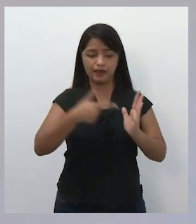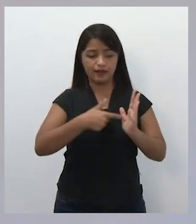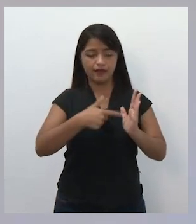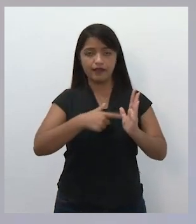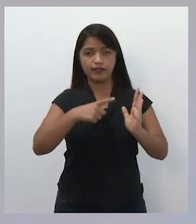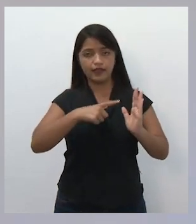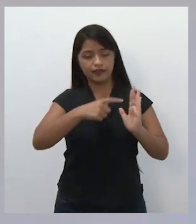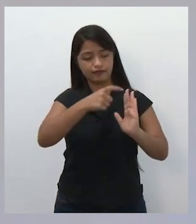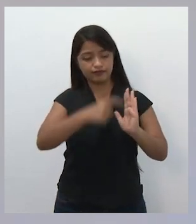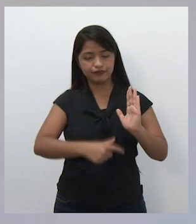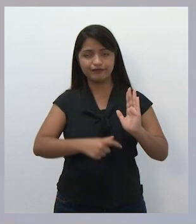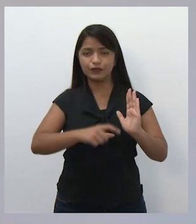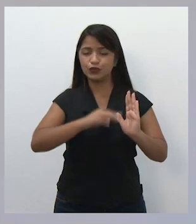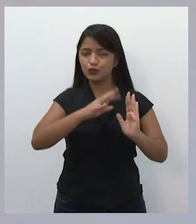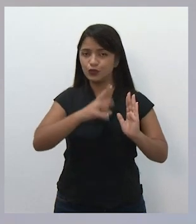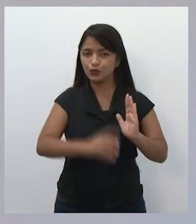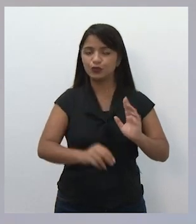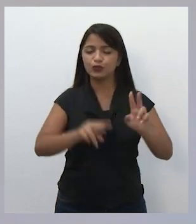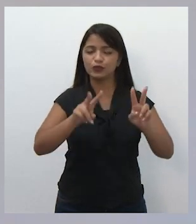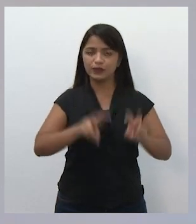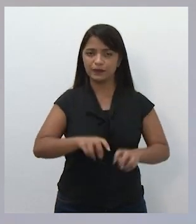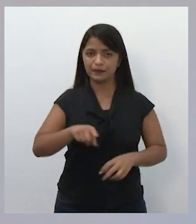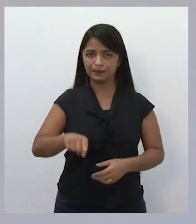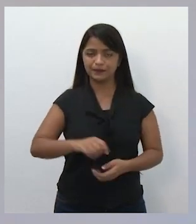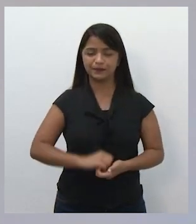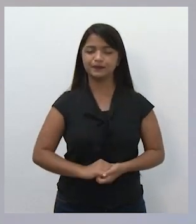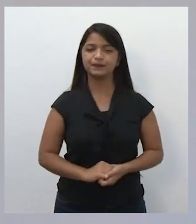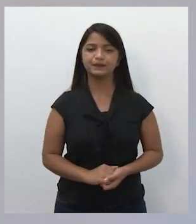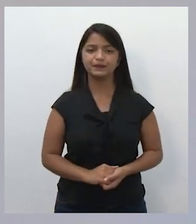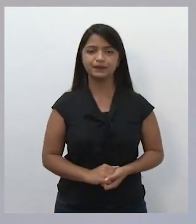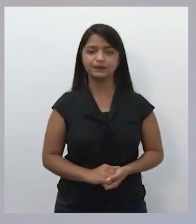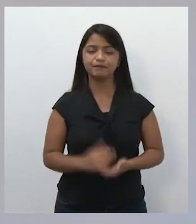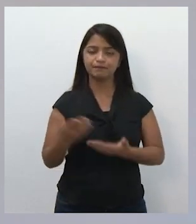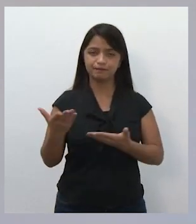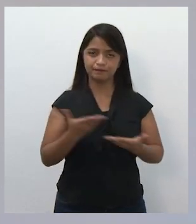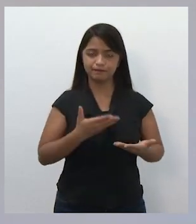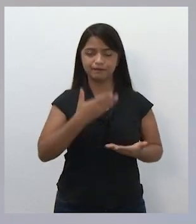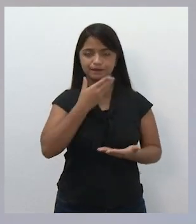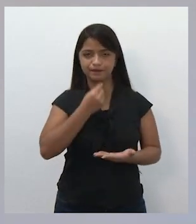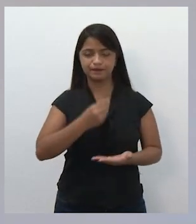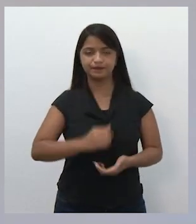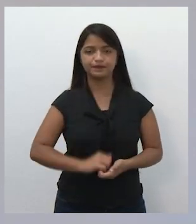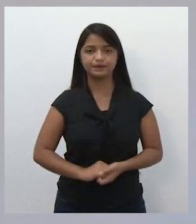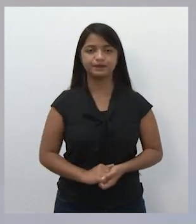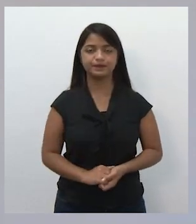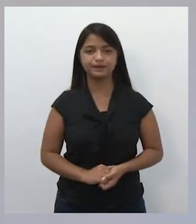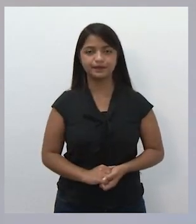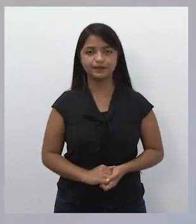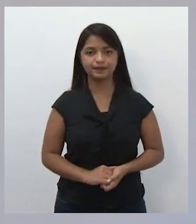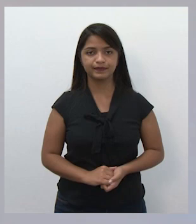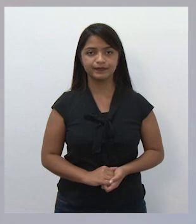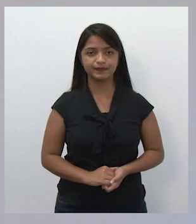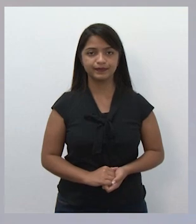todinha falando nessa temática. Passo a palavra, Marcos.